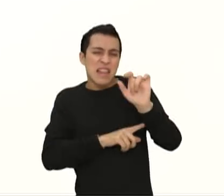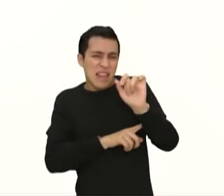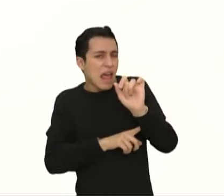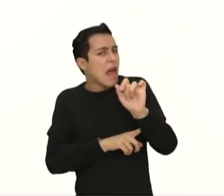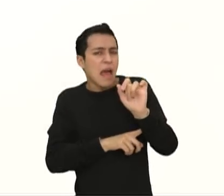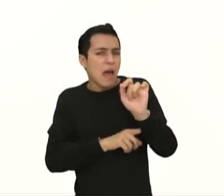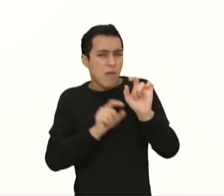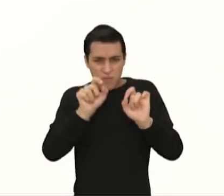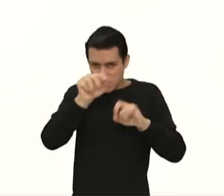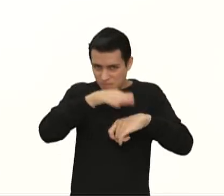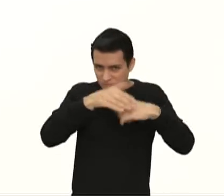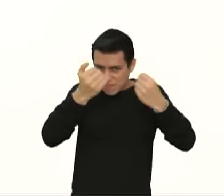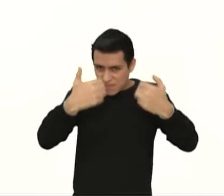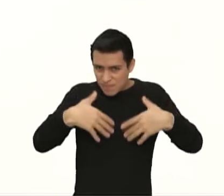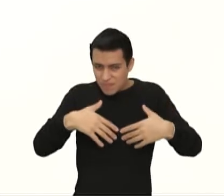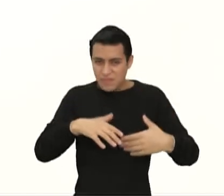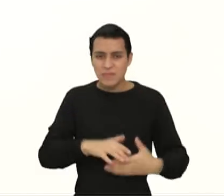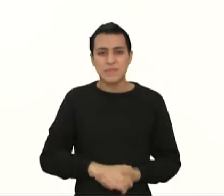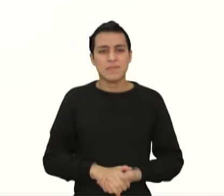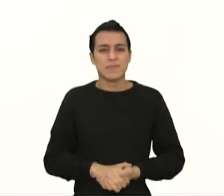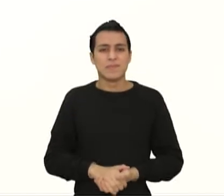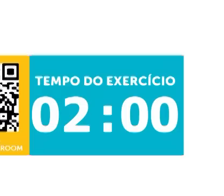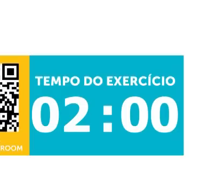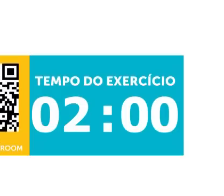a sua explicação.